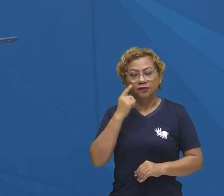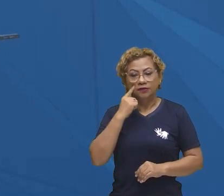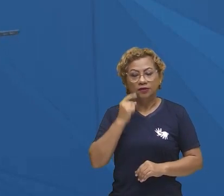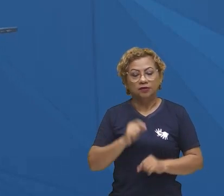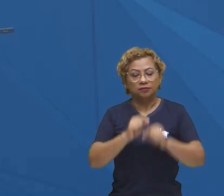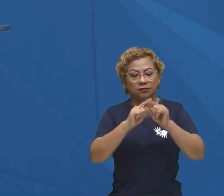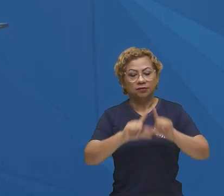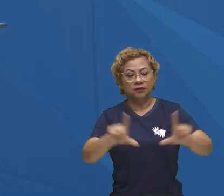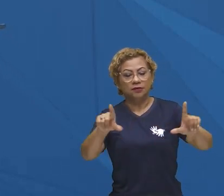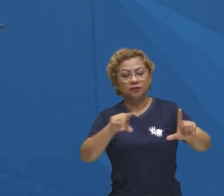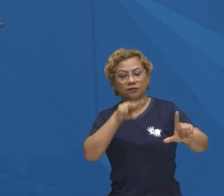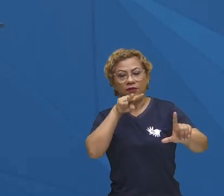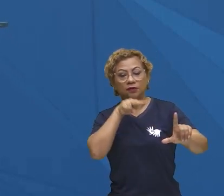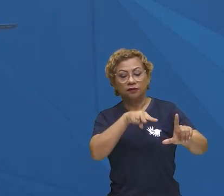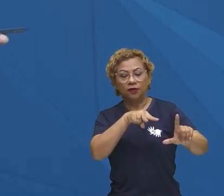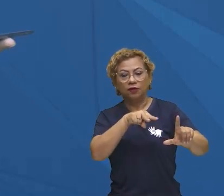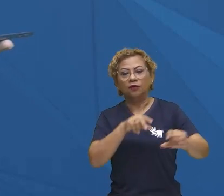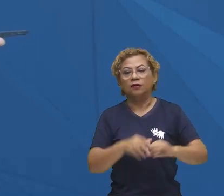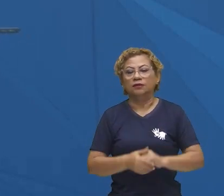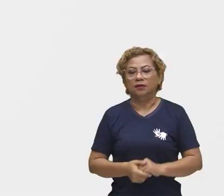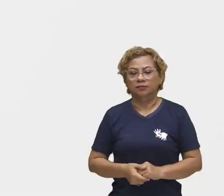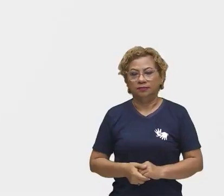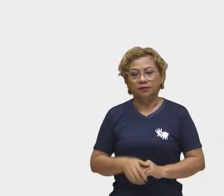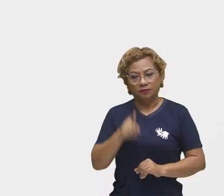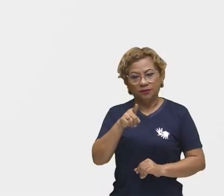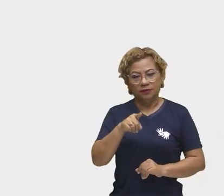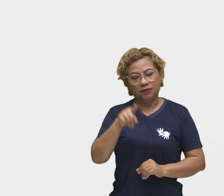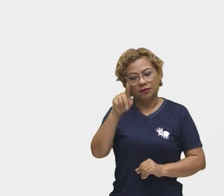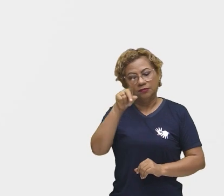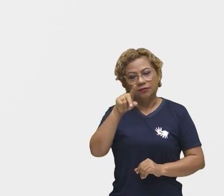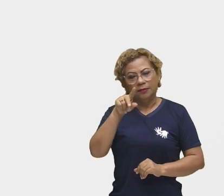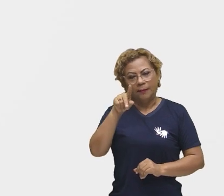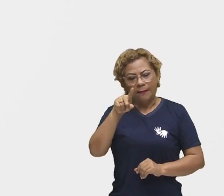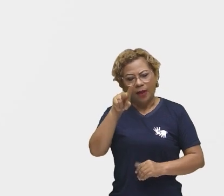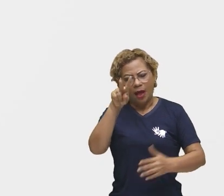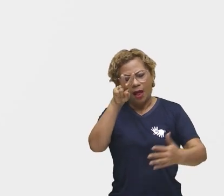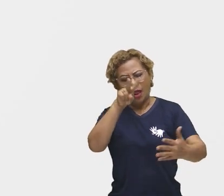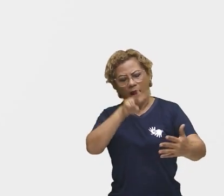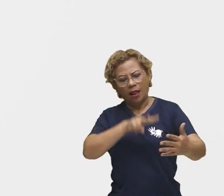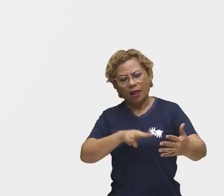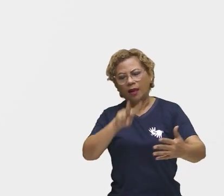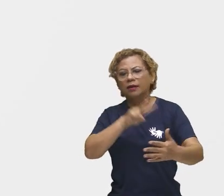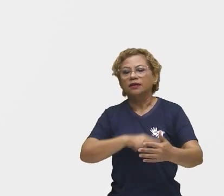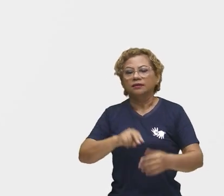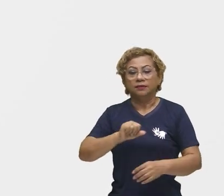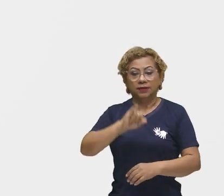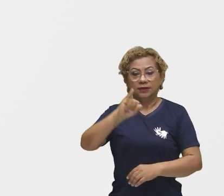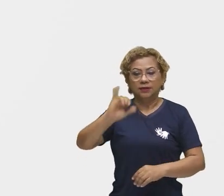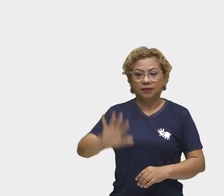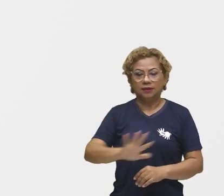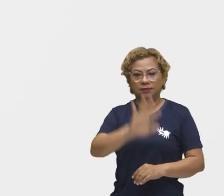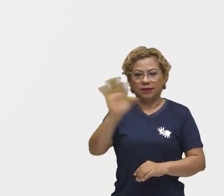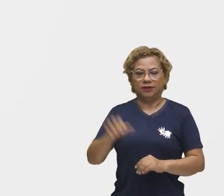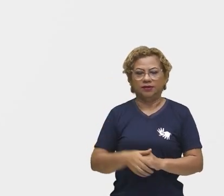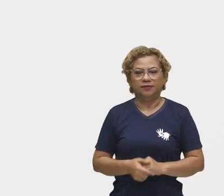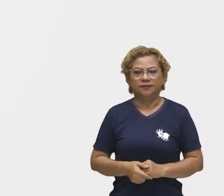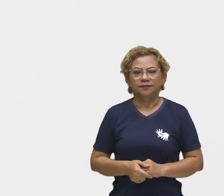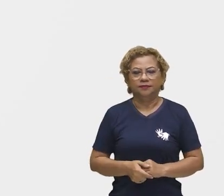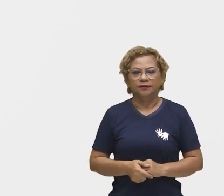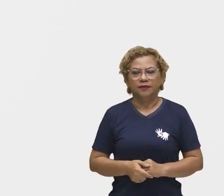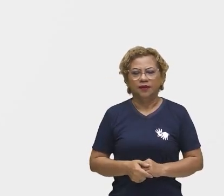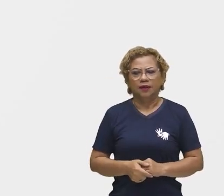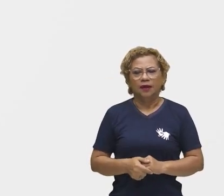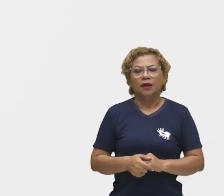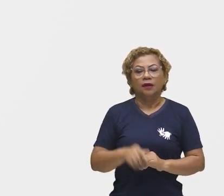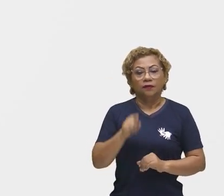elas têm em comum. Observa bem aí na nossa imagem, dá uma olhadinha. O que essas imagens têm